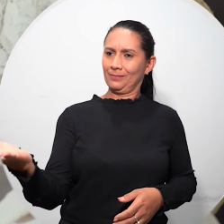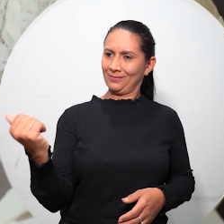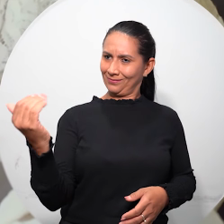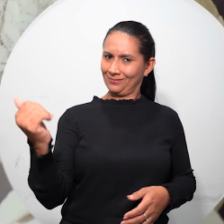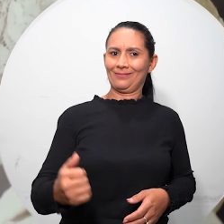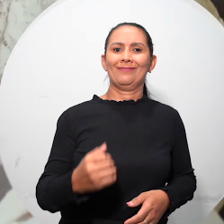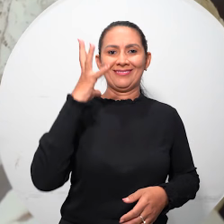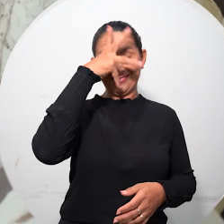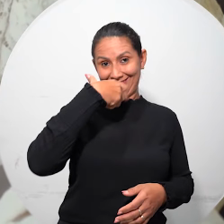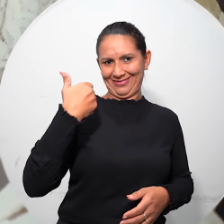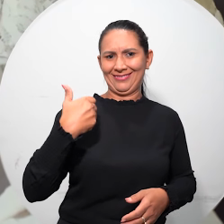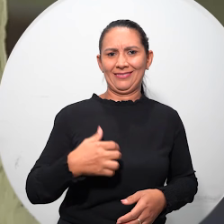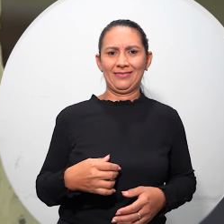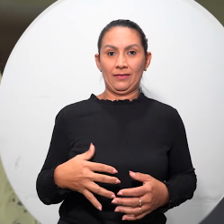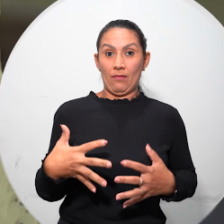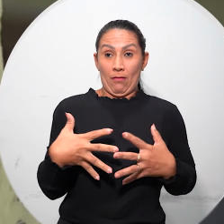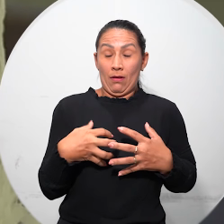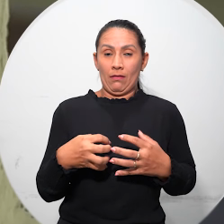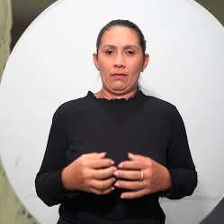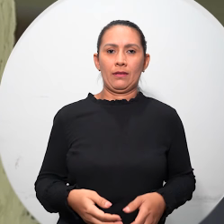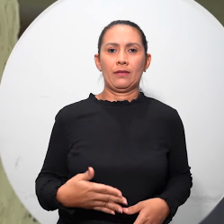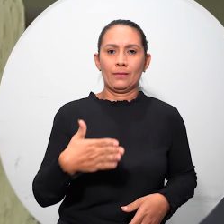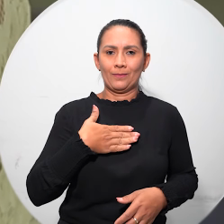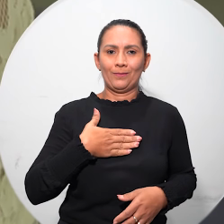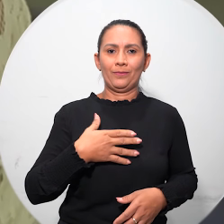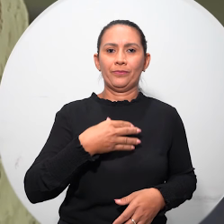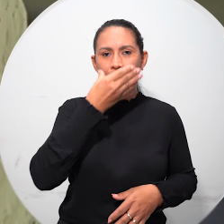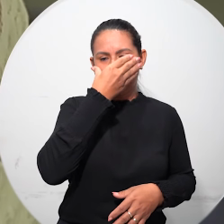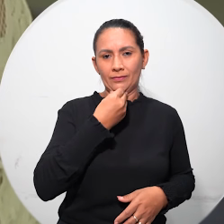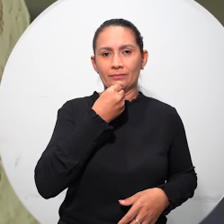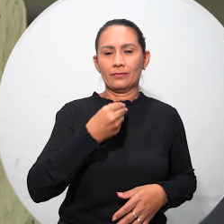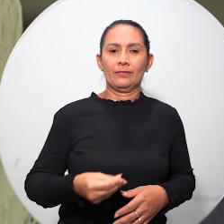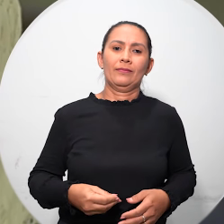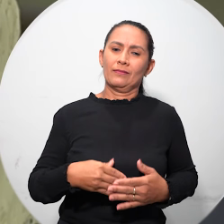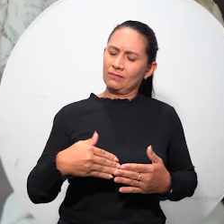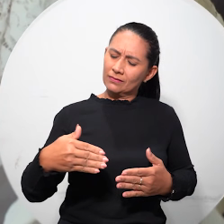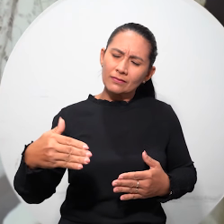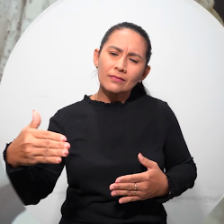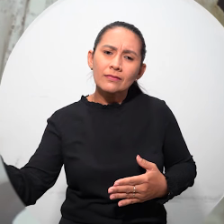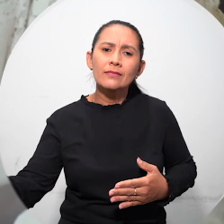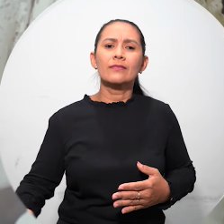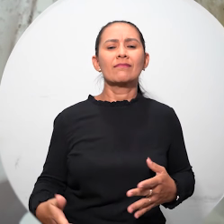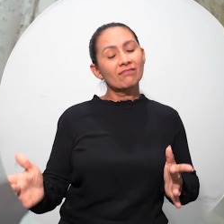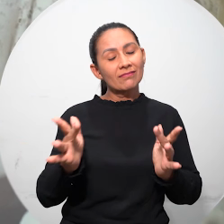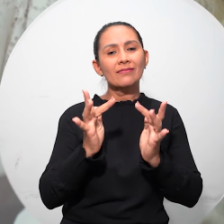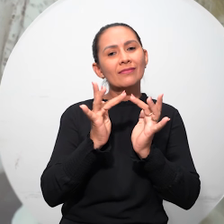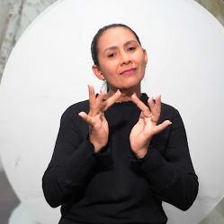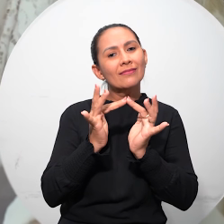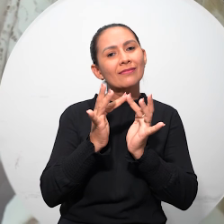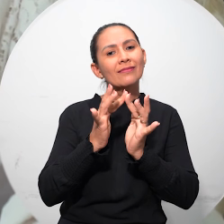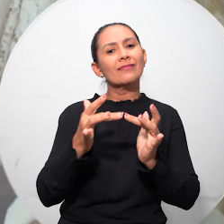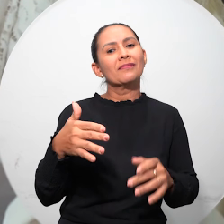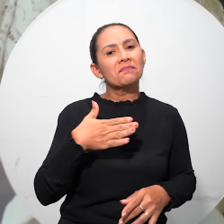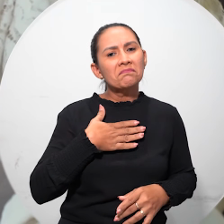pais, nunca tinha namorado. E eu sei que foi indo, mas mesmo assim a gente conseguiu namorar. Meus pais não queriam. Né? E